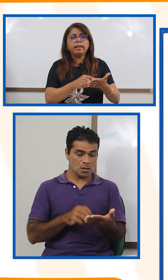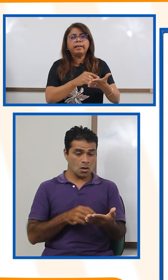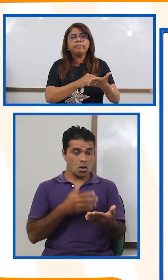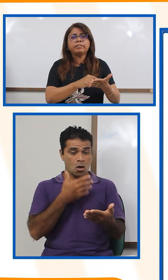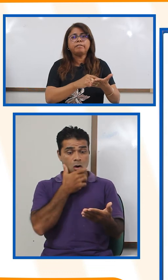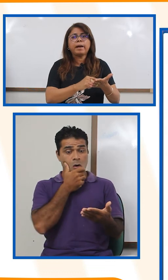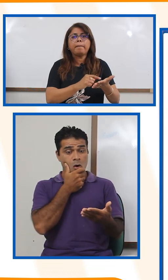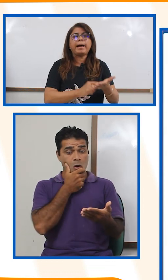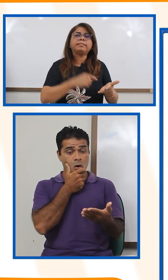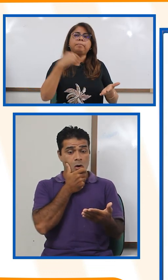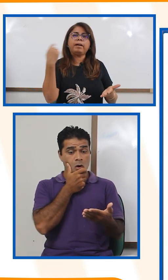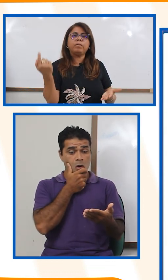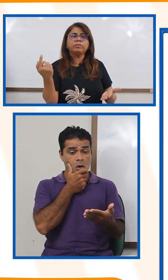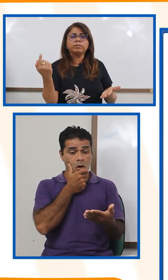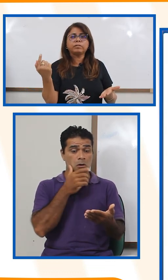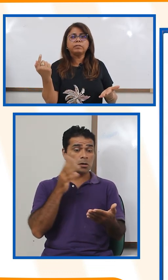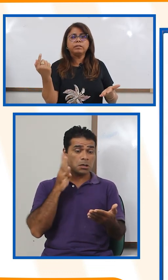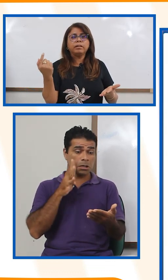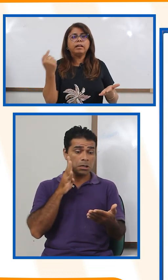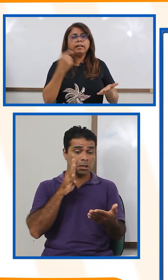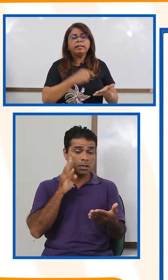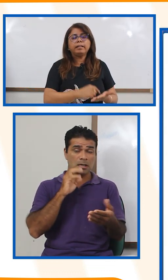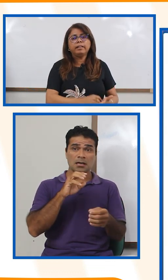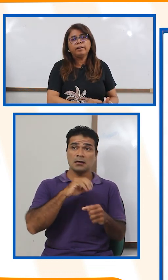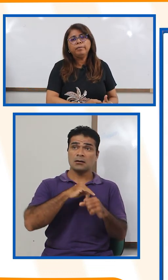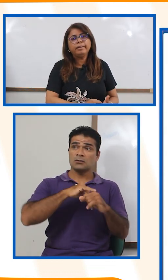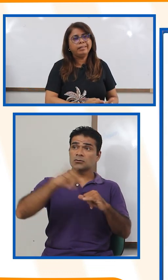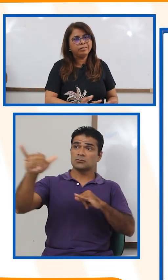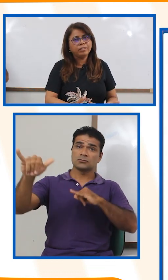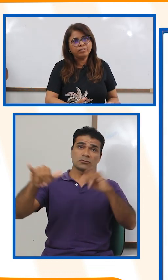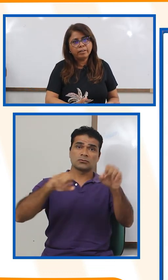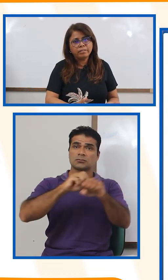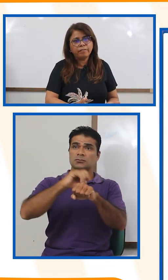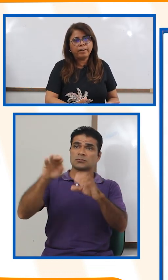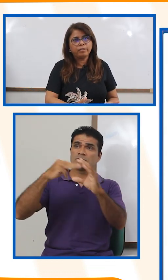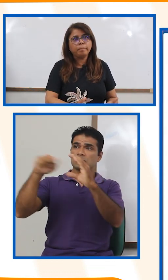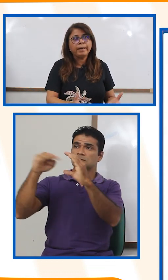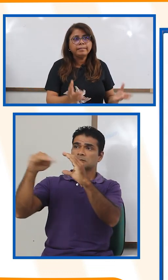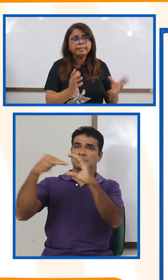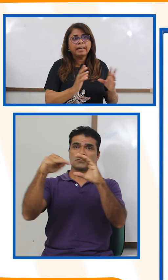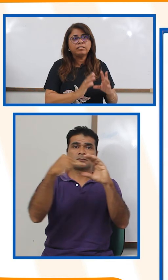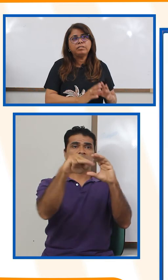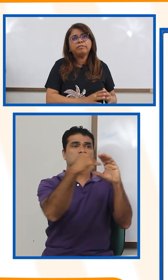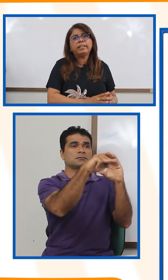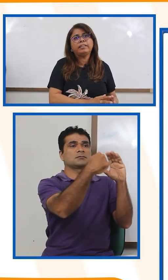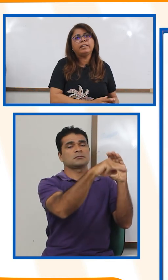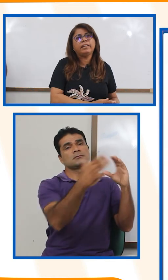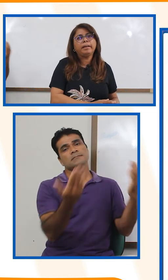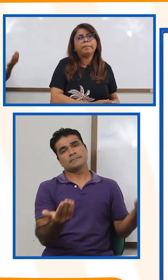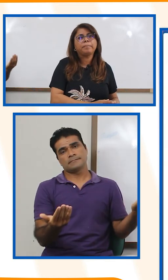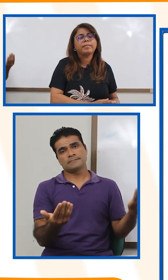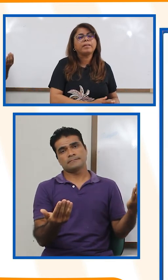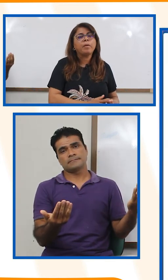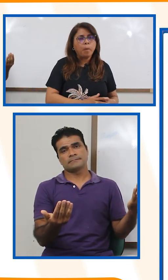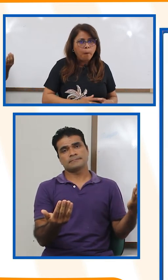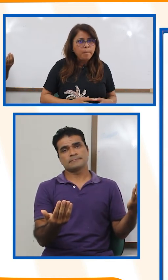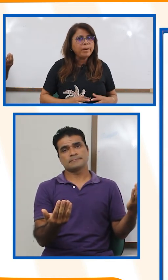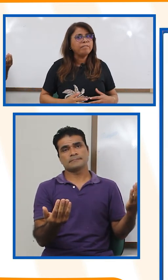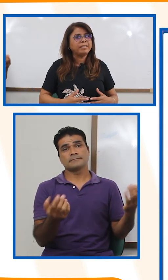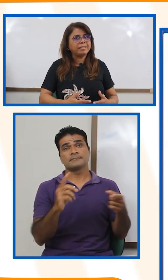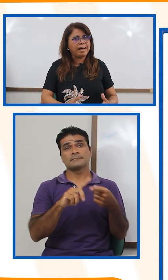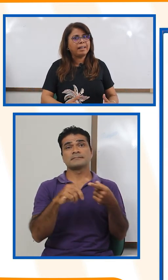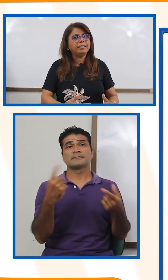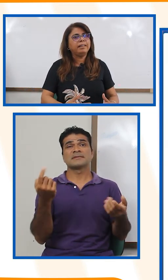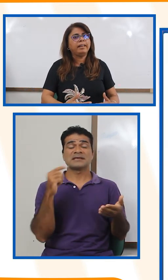notícia assim, aí você vai e passa para outros, entendeu? E isso não deve ser feito. Mas a gente vai entender